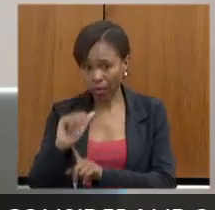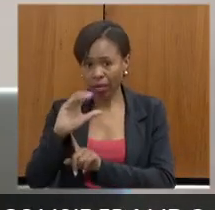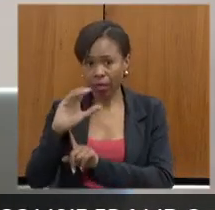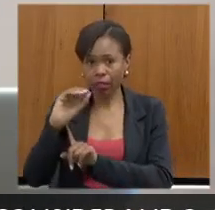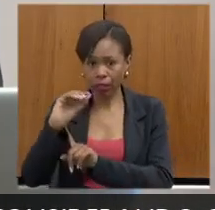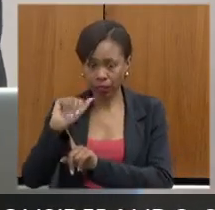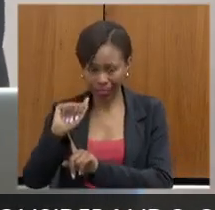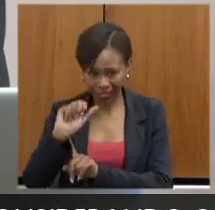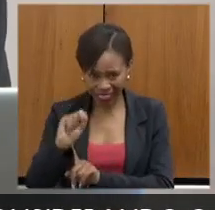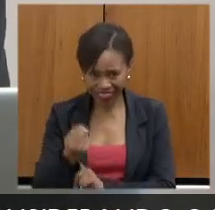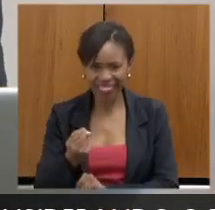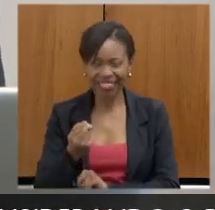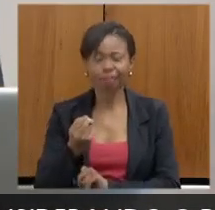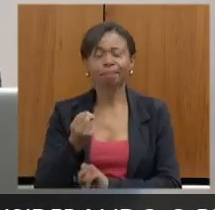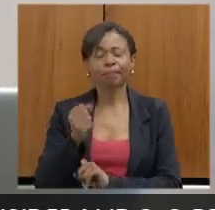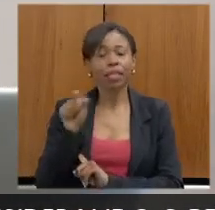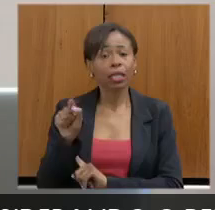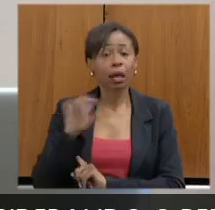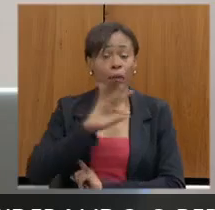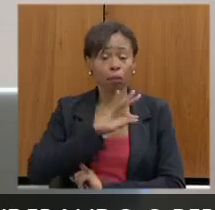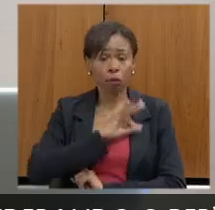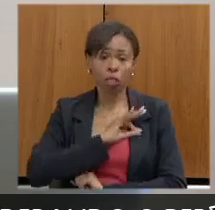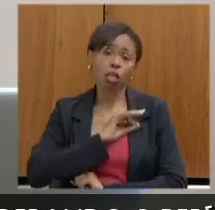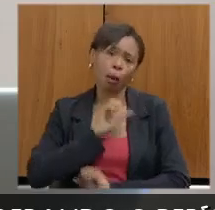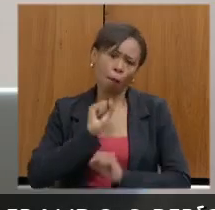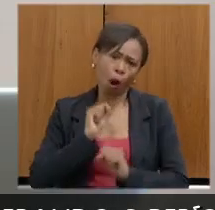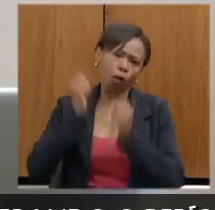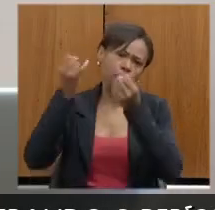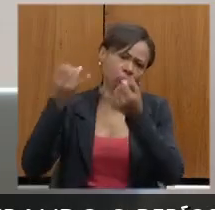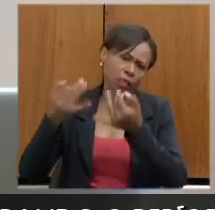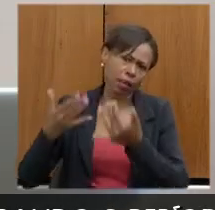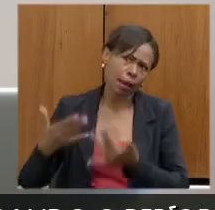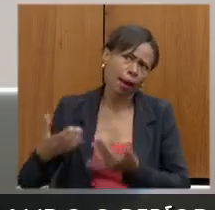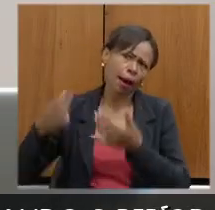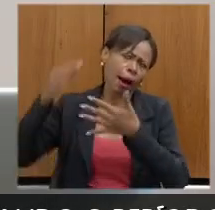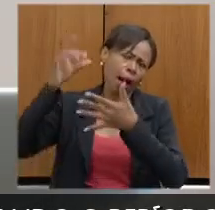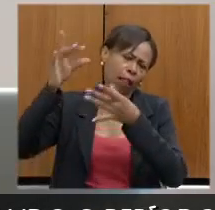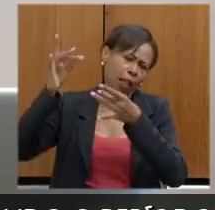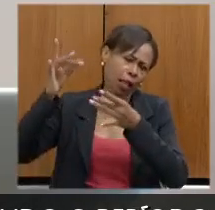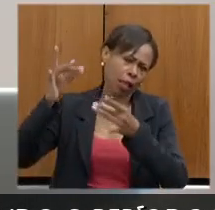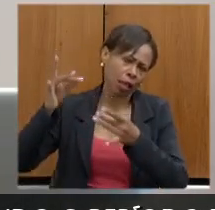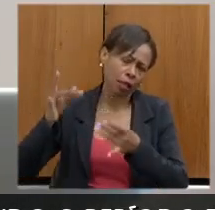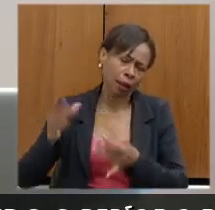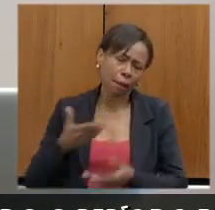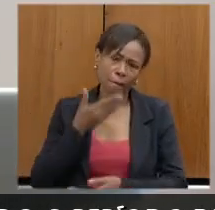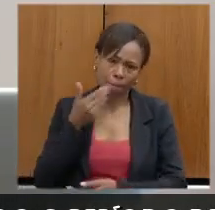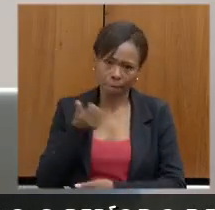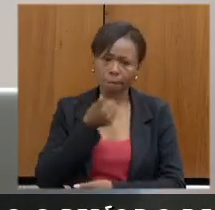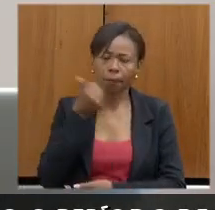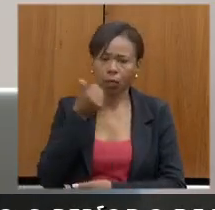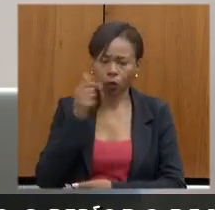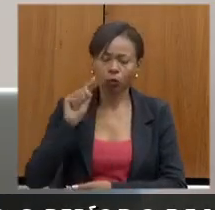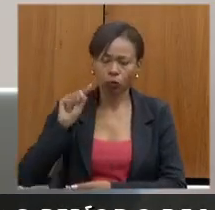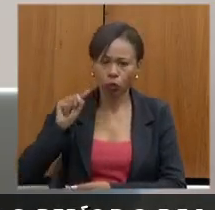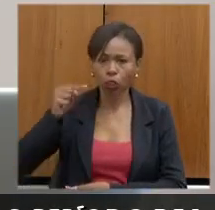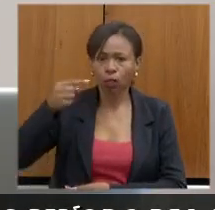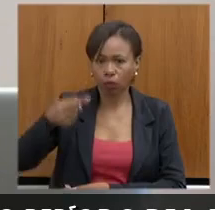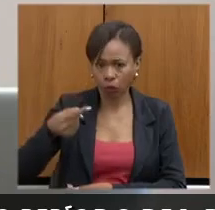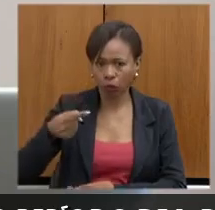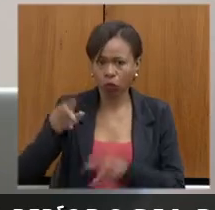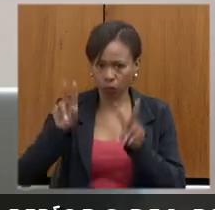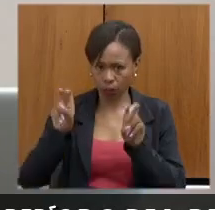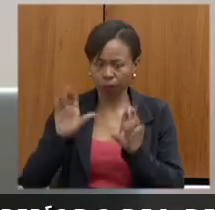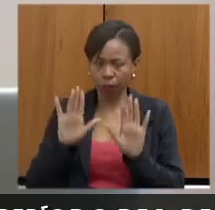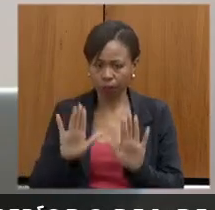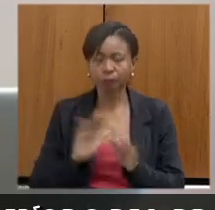possa se manifestar aqui com mais eu diria com mais clareza e é com mais atenção ao tema